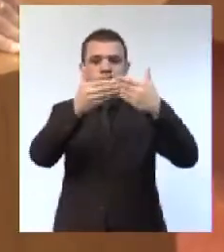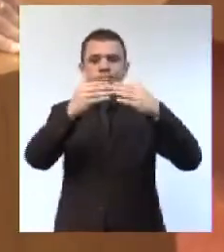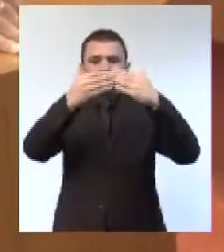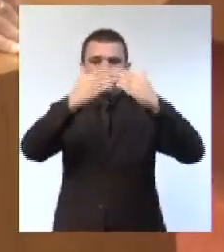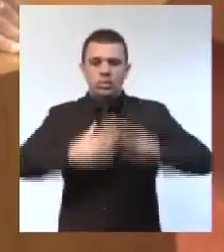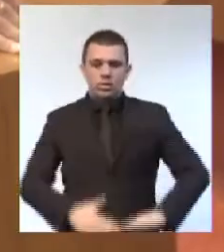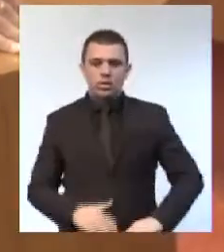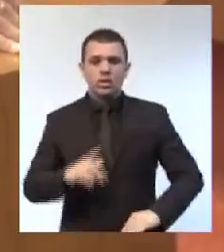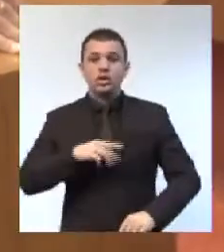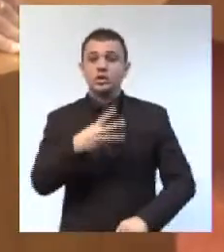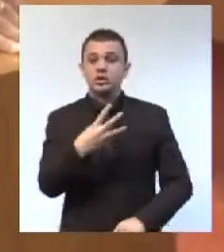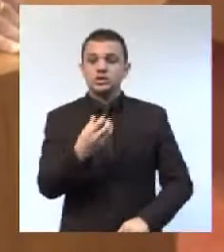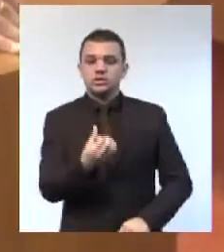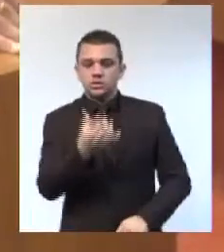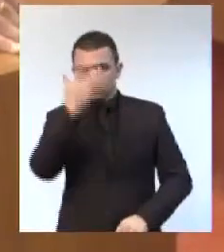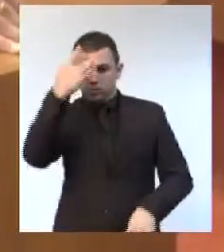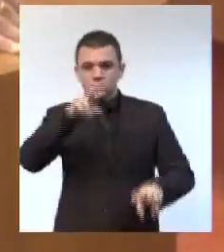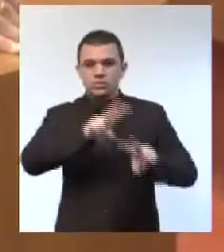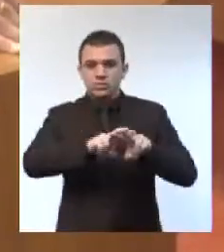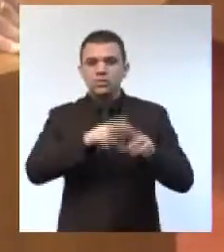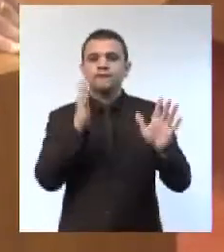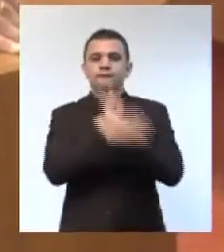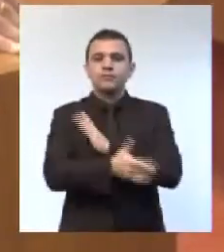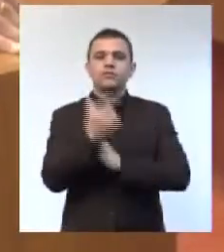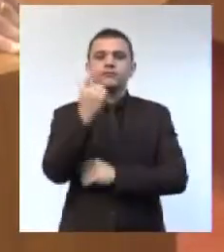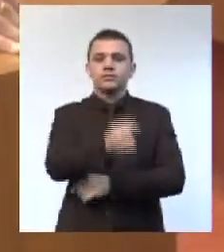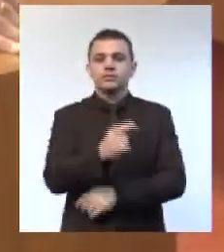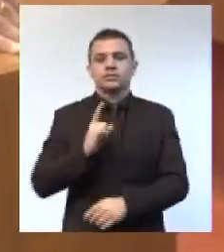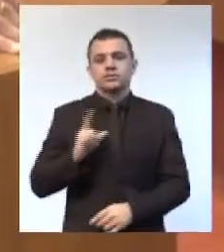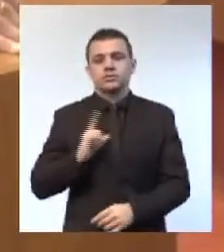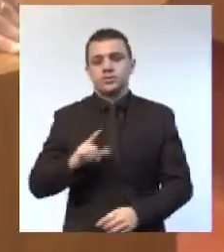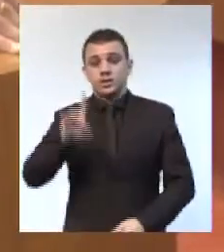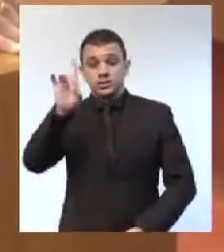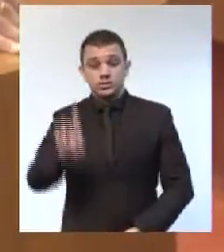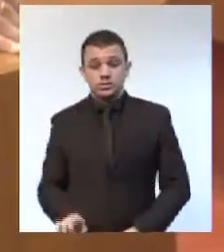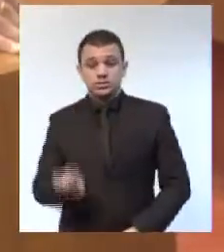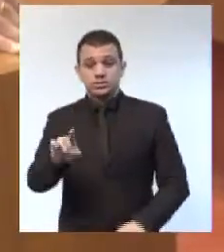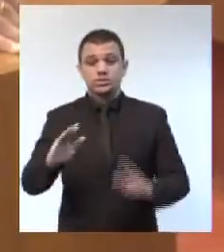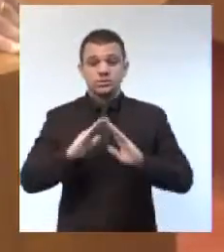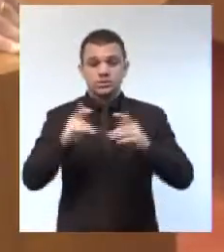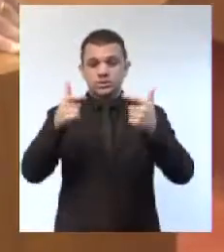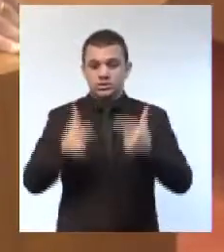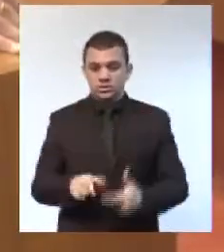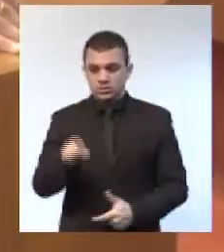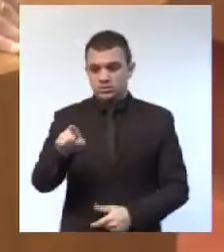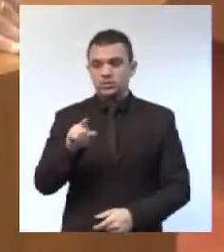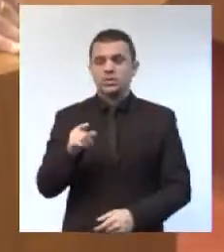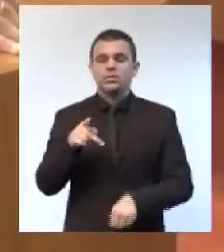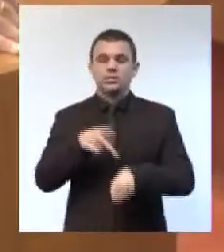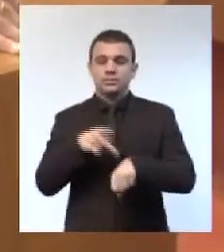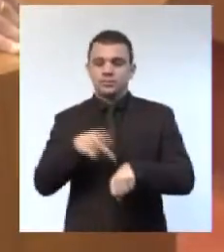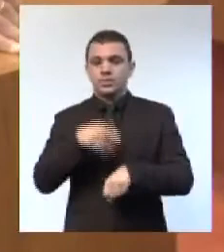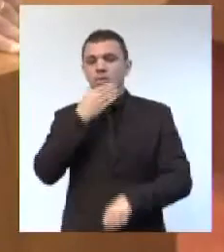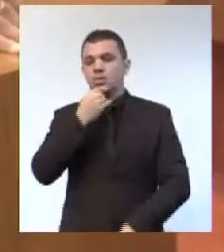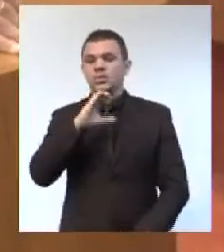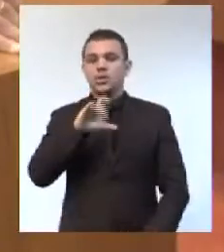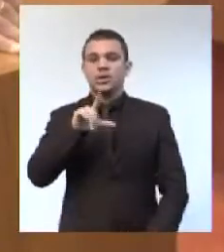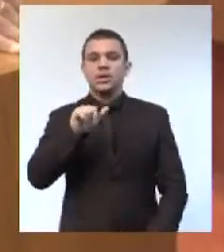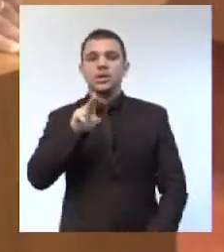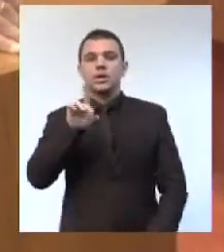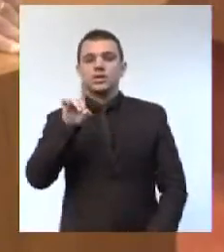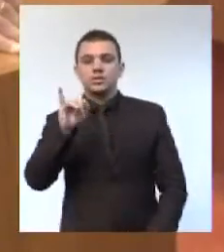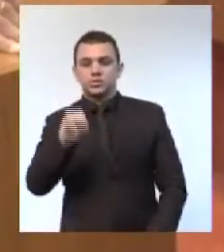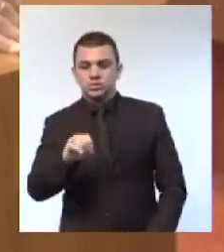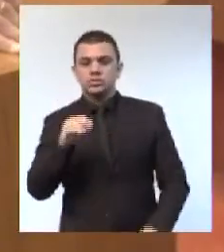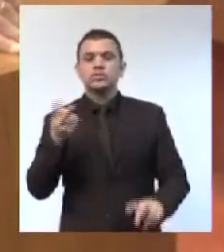36 presos fugiram do local. O diretor da Casa de Detenção de Pedrinhas, Cláudio Barcelos, foi preso no dia 15